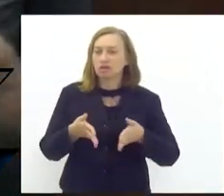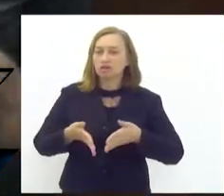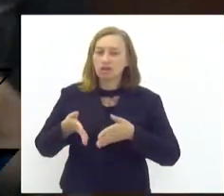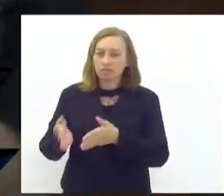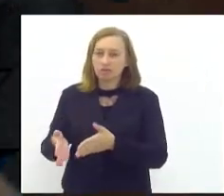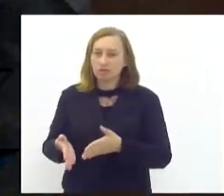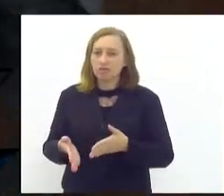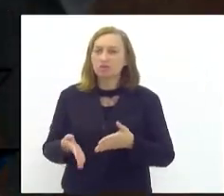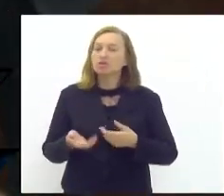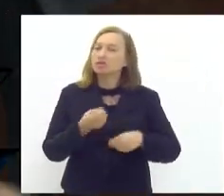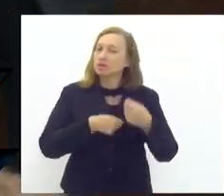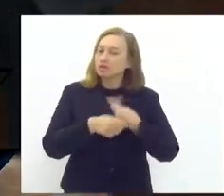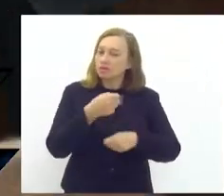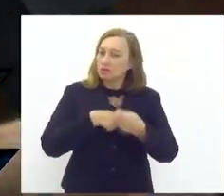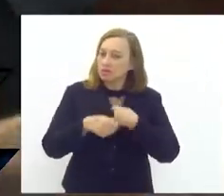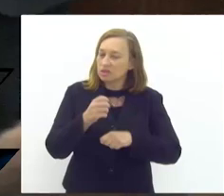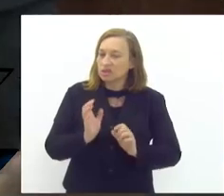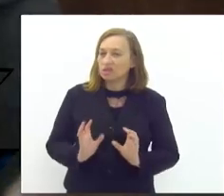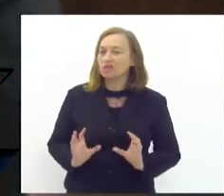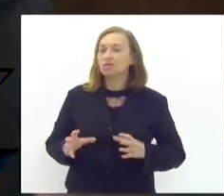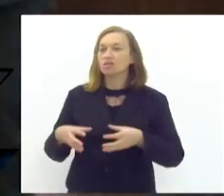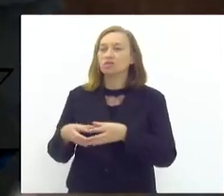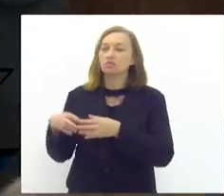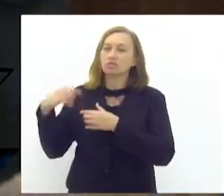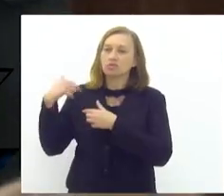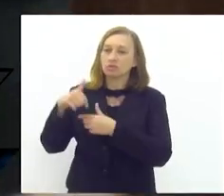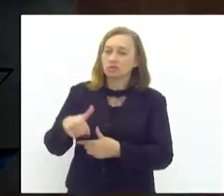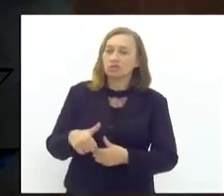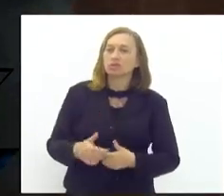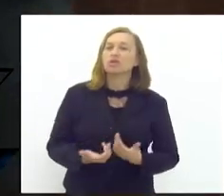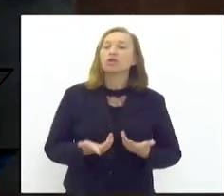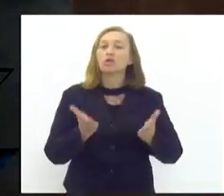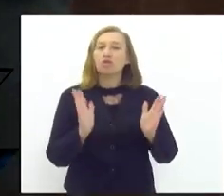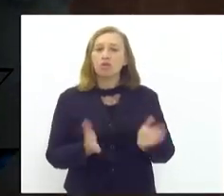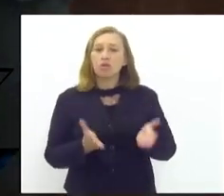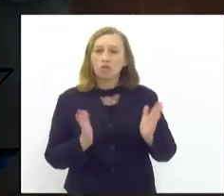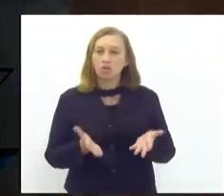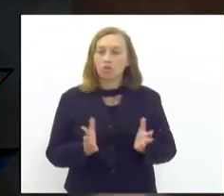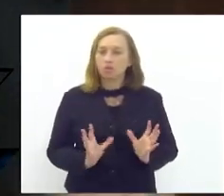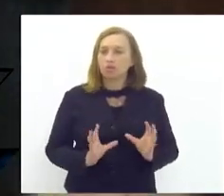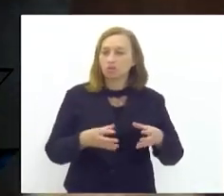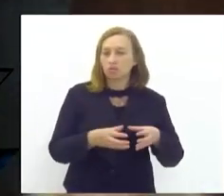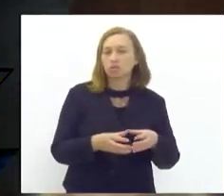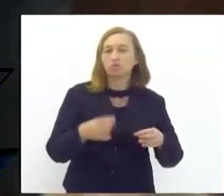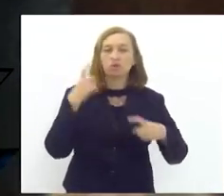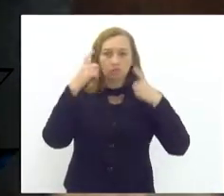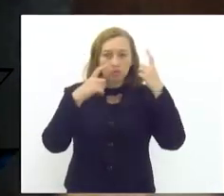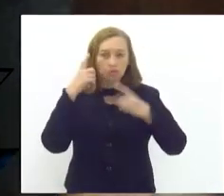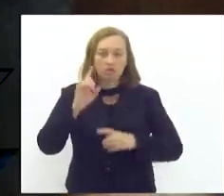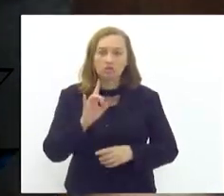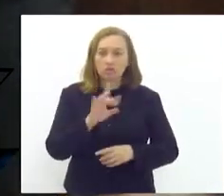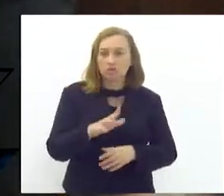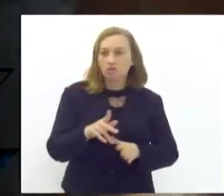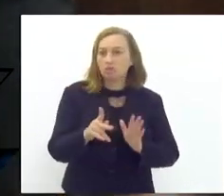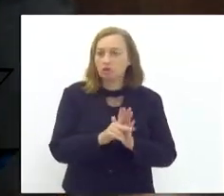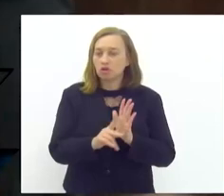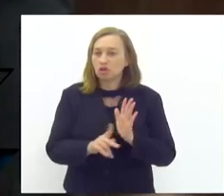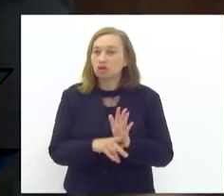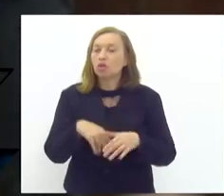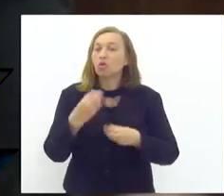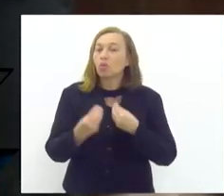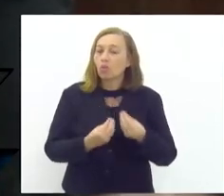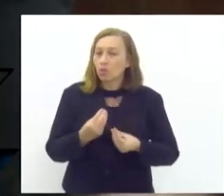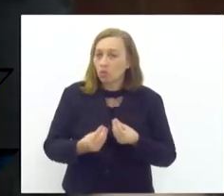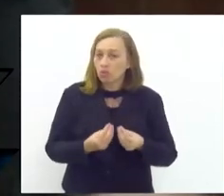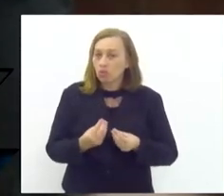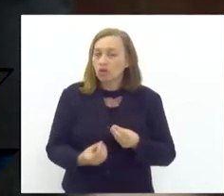a bancada conservadora a respeito do órgão Porque hoje a nossa bancada tem uma preocupação com o projeto Como cria